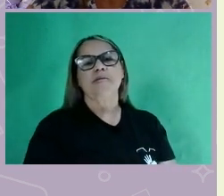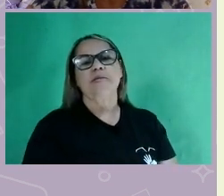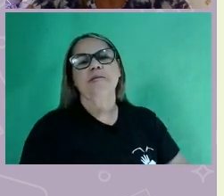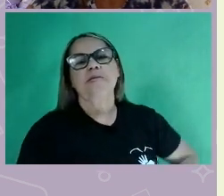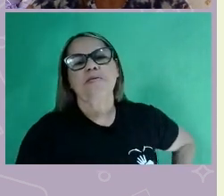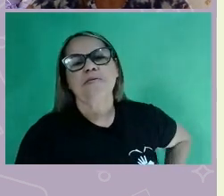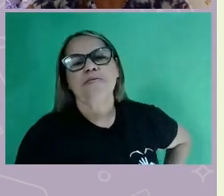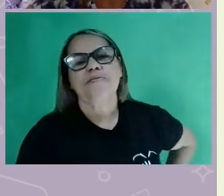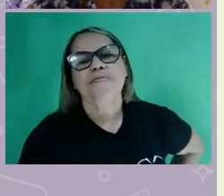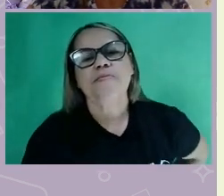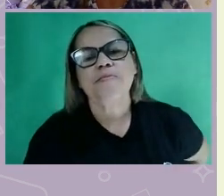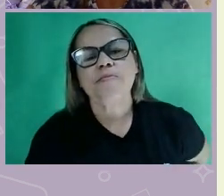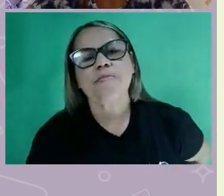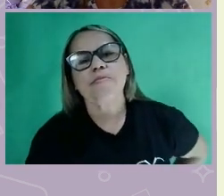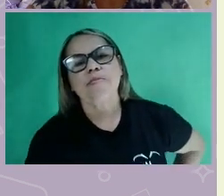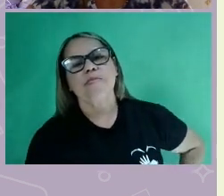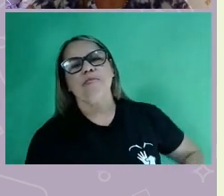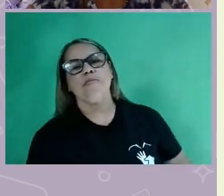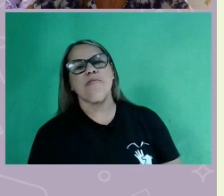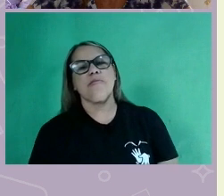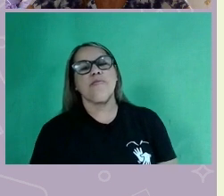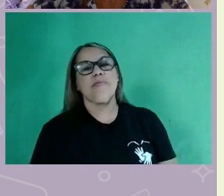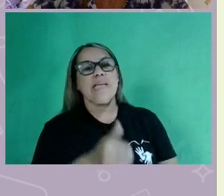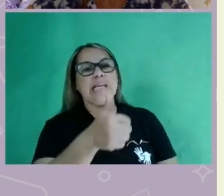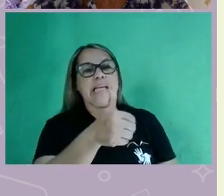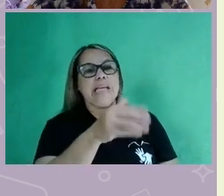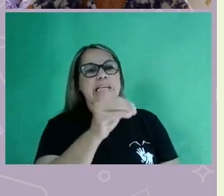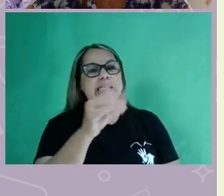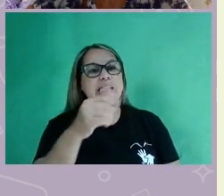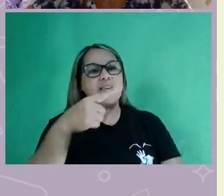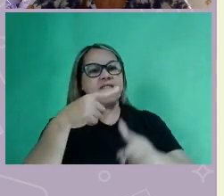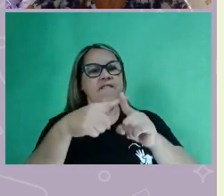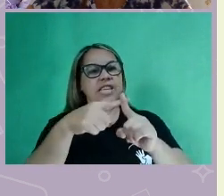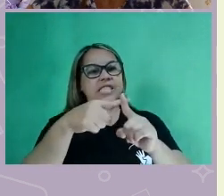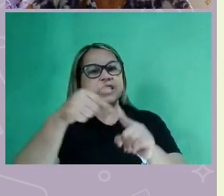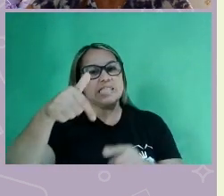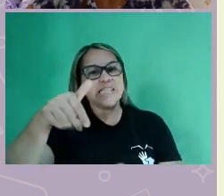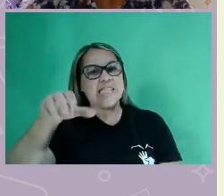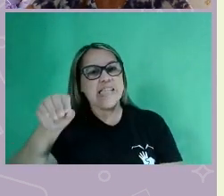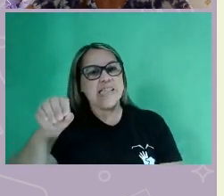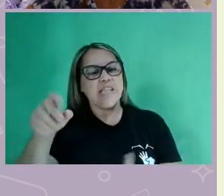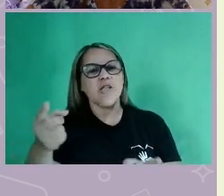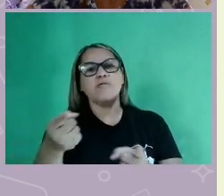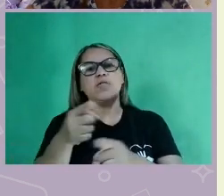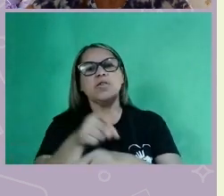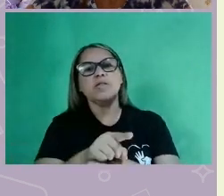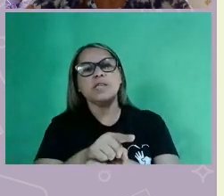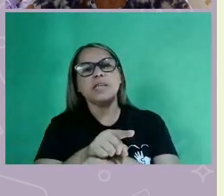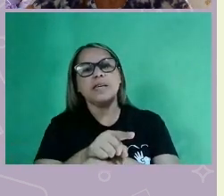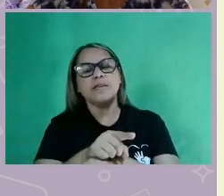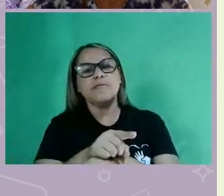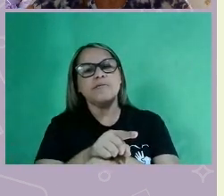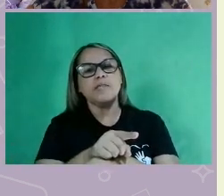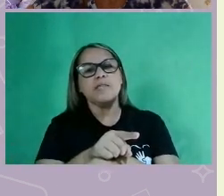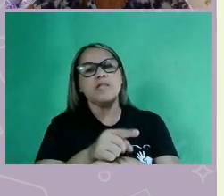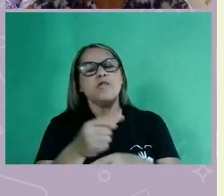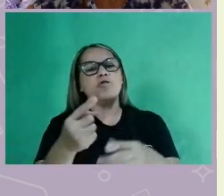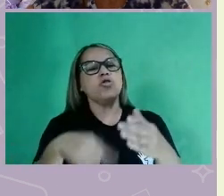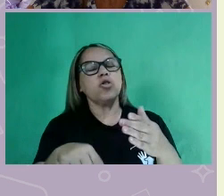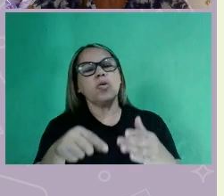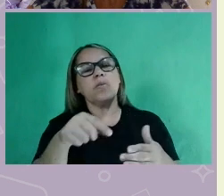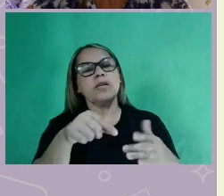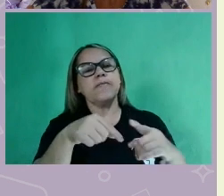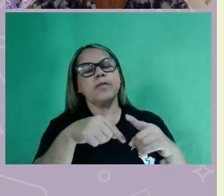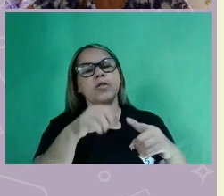vou colocar aqui 70 100 vezes 70 tá certo sobre o 99 que eu vou